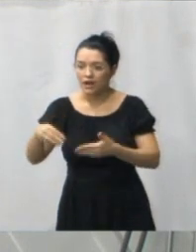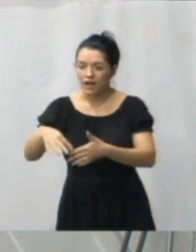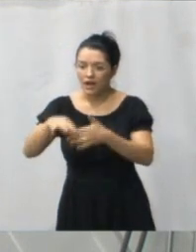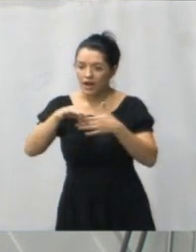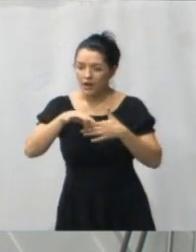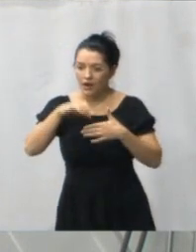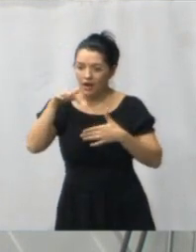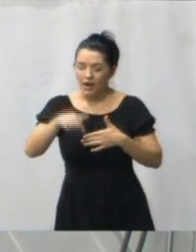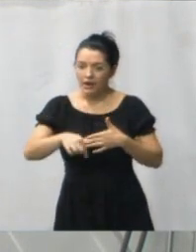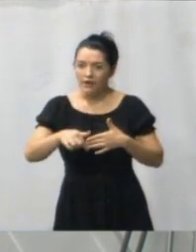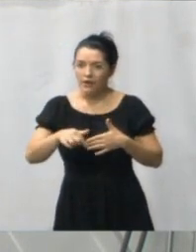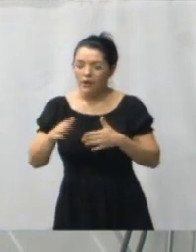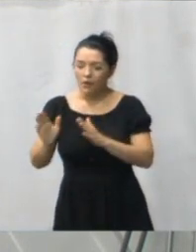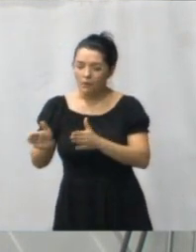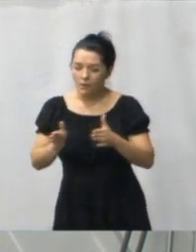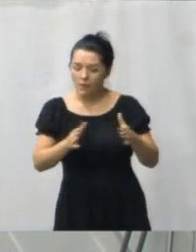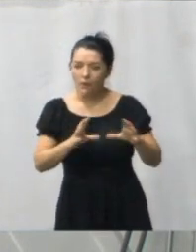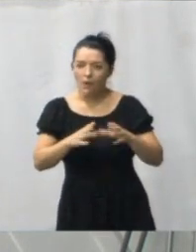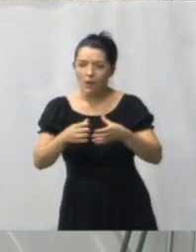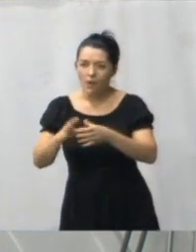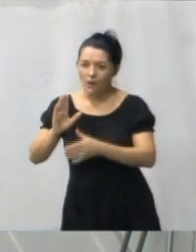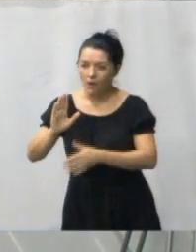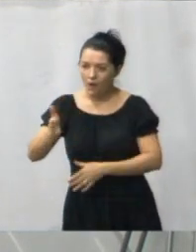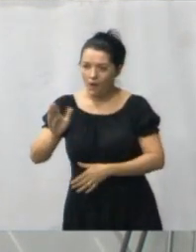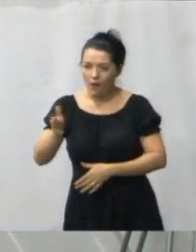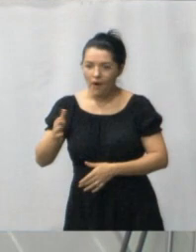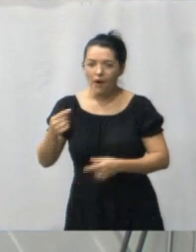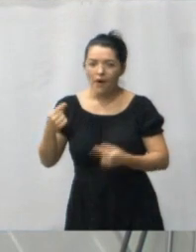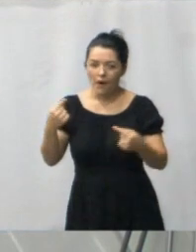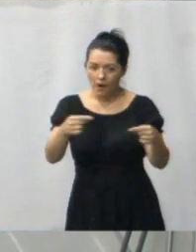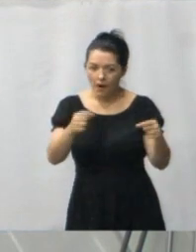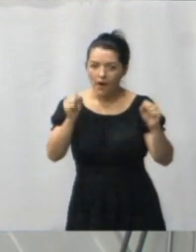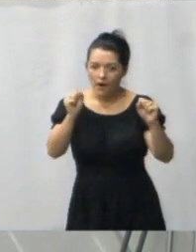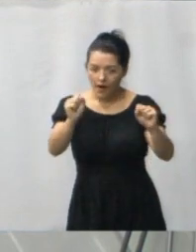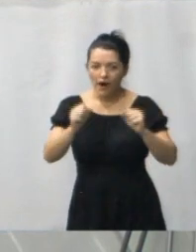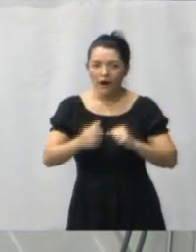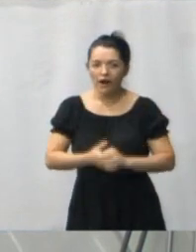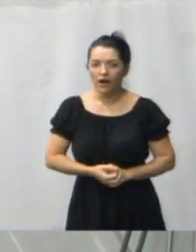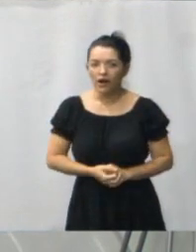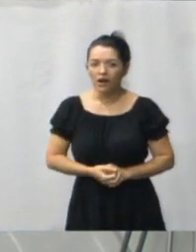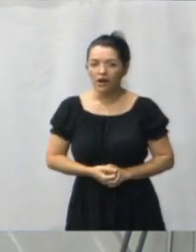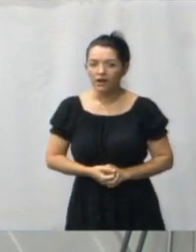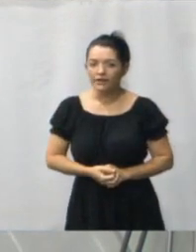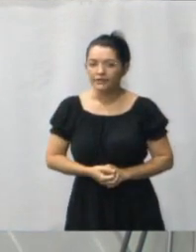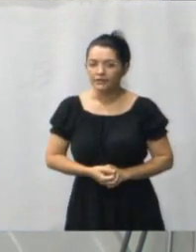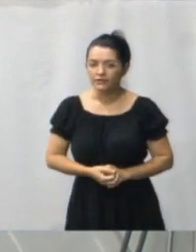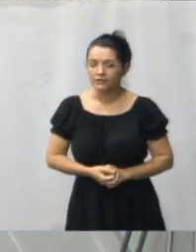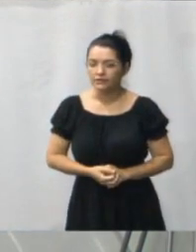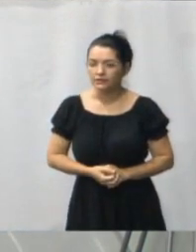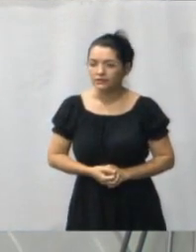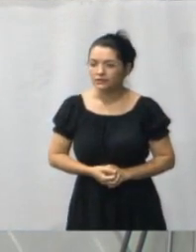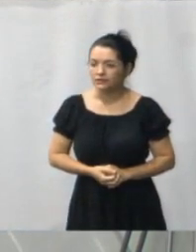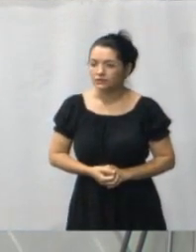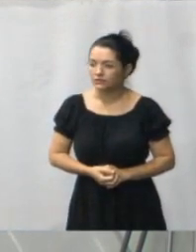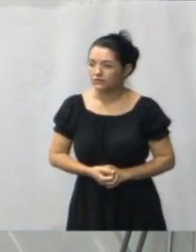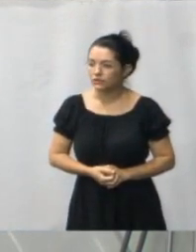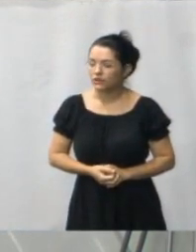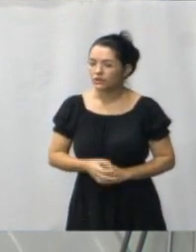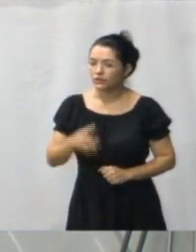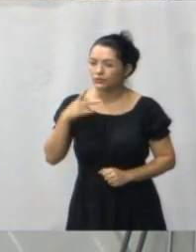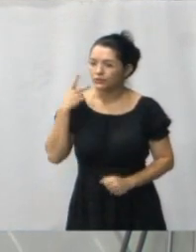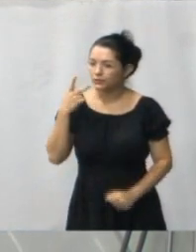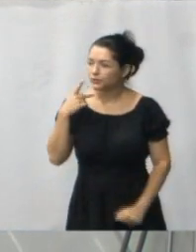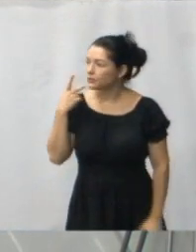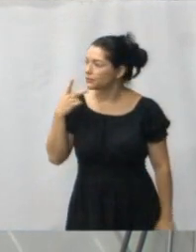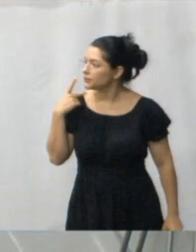ser discutido. Quero discutir. Podemos... Para discutir. Quero discutir. Vereador Brandino, para discutir